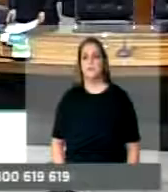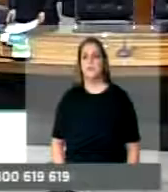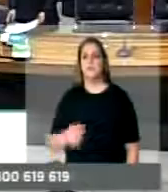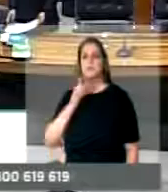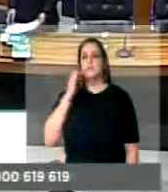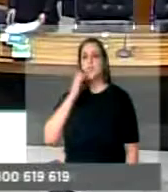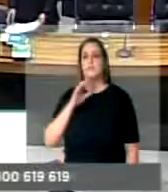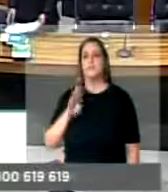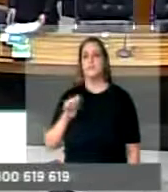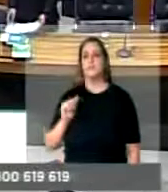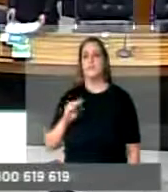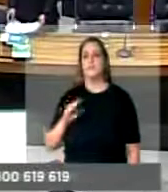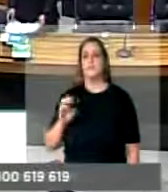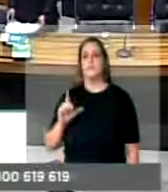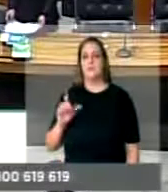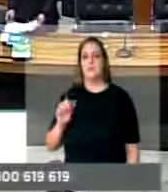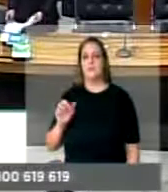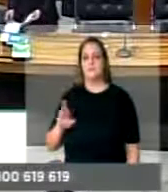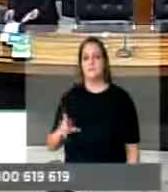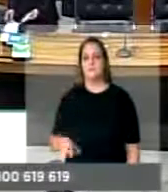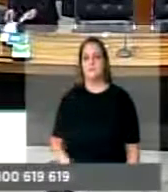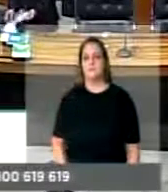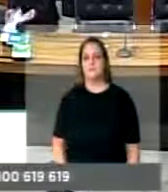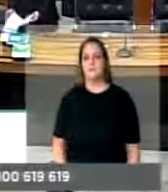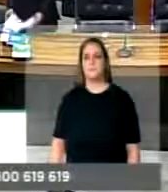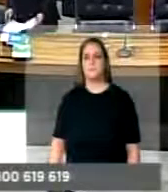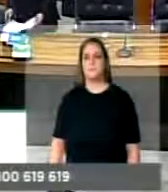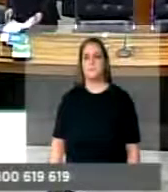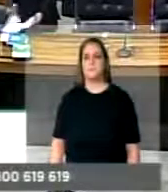Senhora presidente, vou dar deputada...